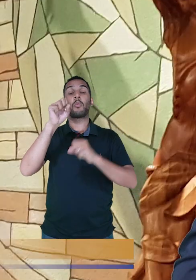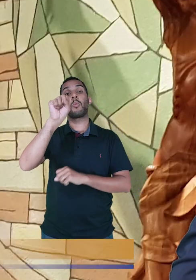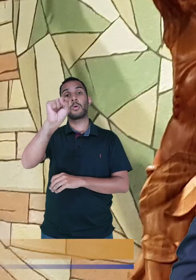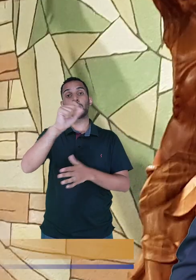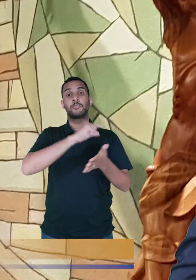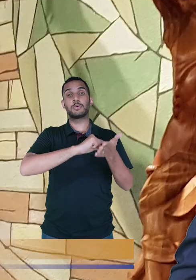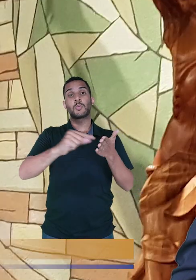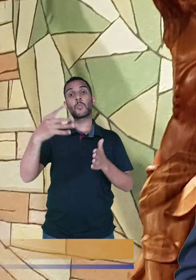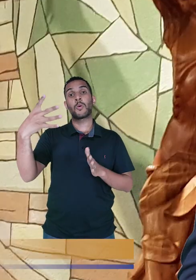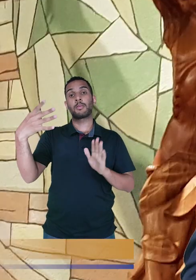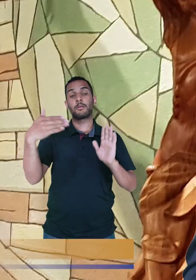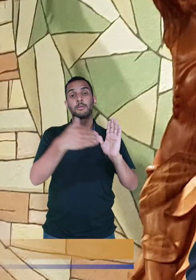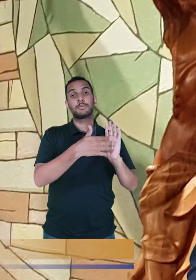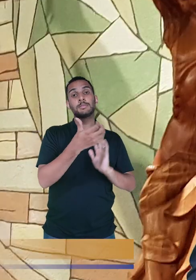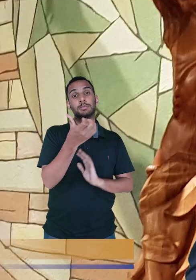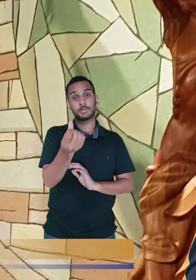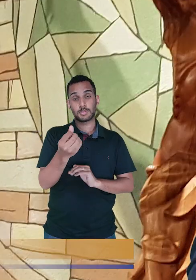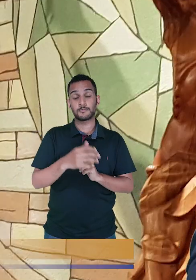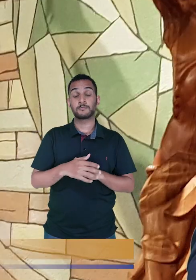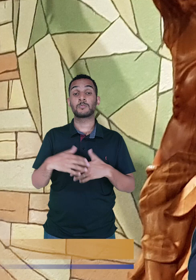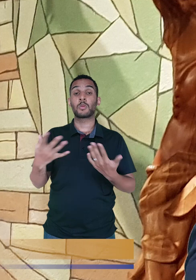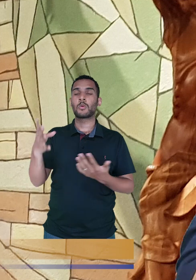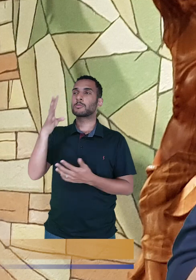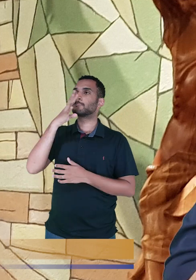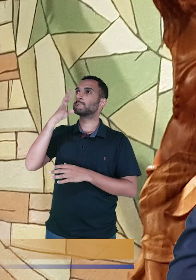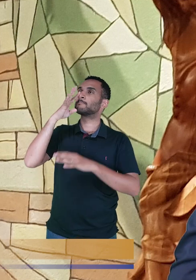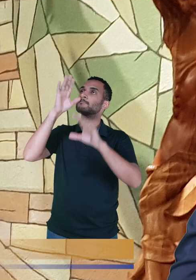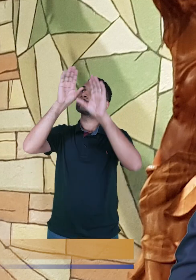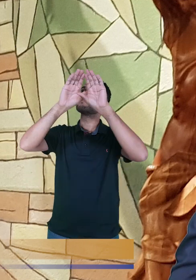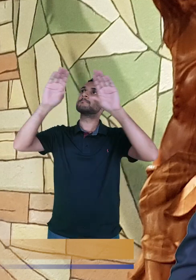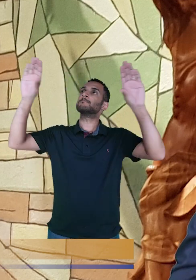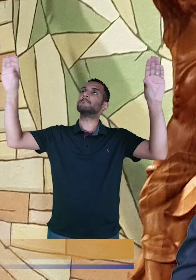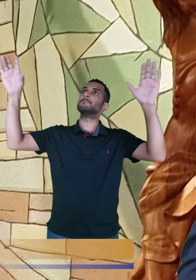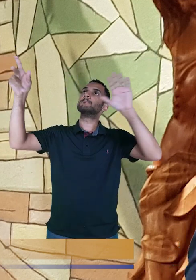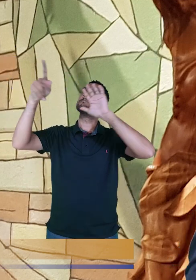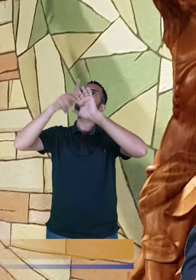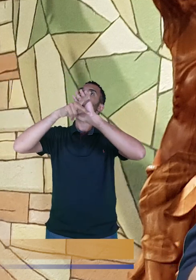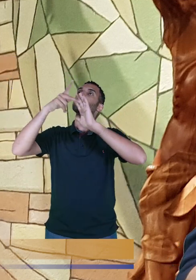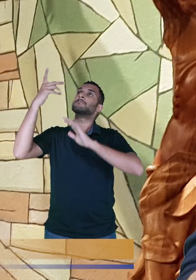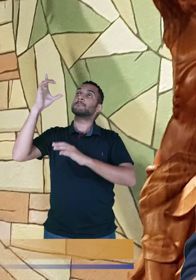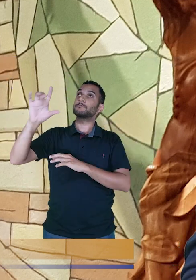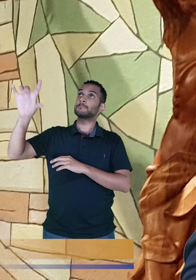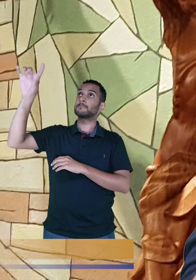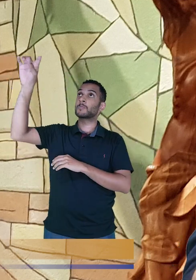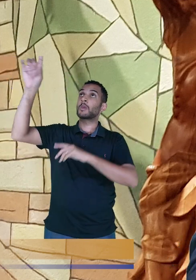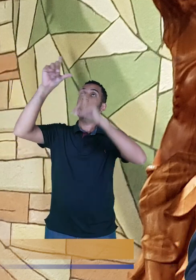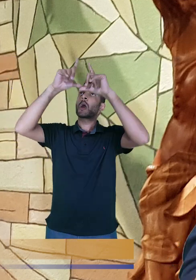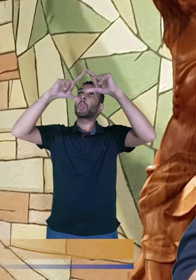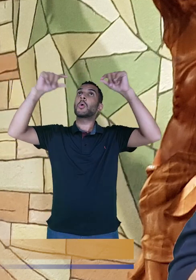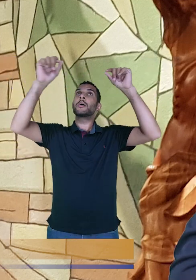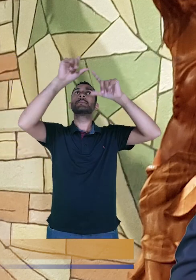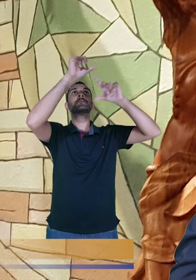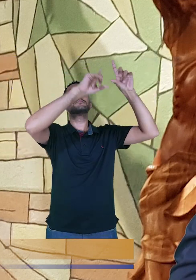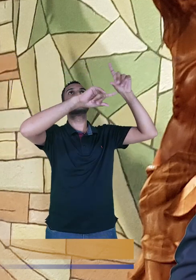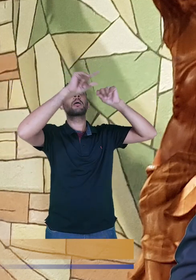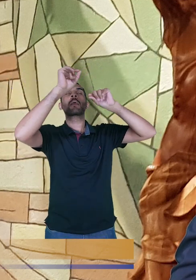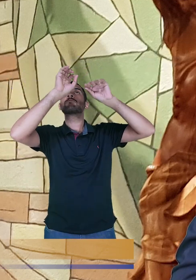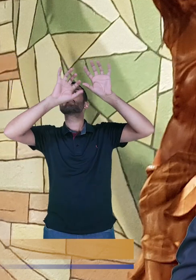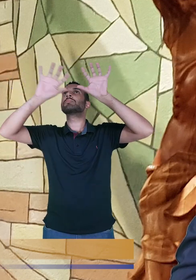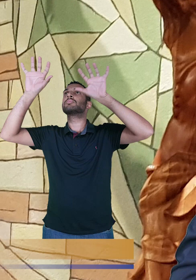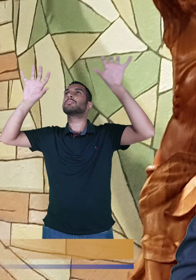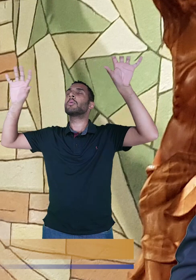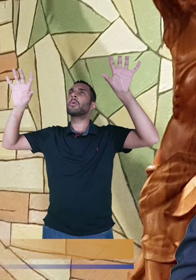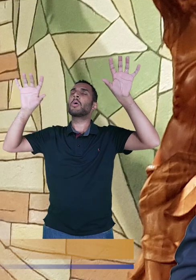Salmo 8, versículos 4 a 6, diz: "Quando contemplo o céu, obra de vossas mãos, a lua e as estrelas que